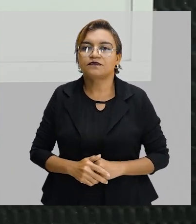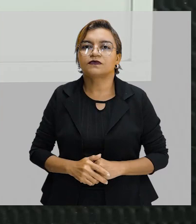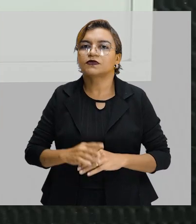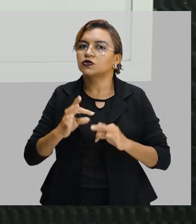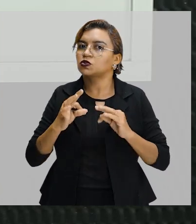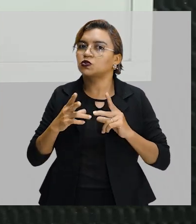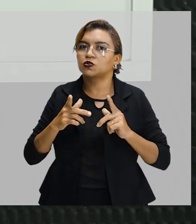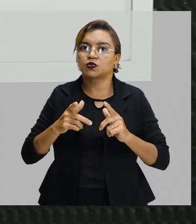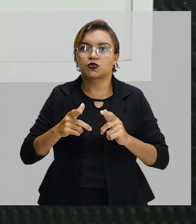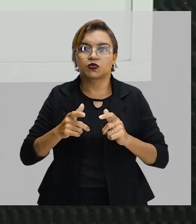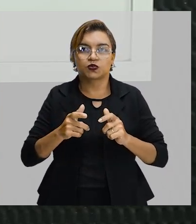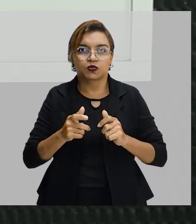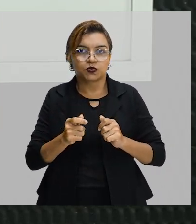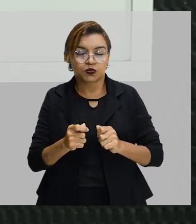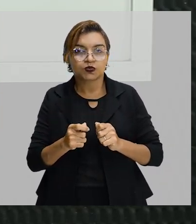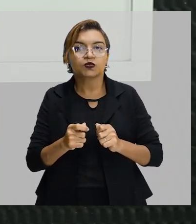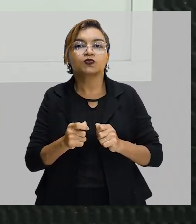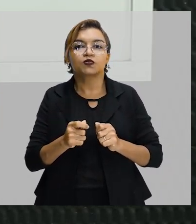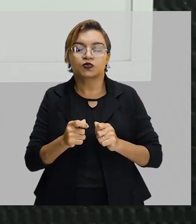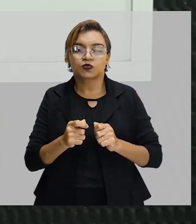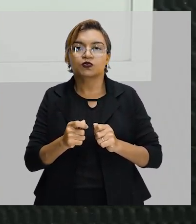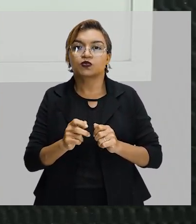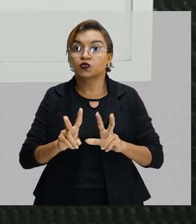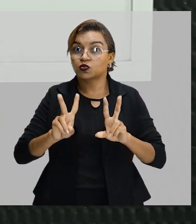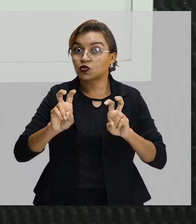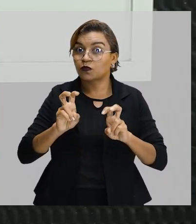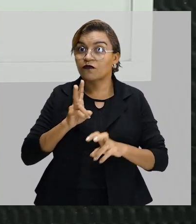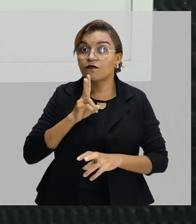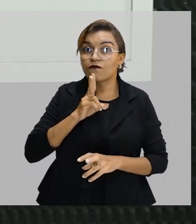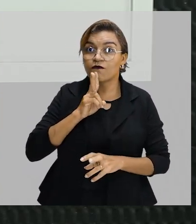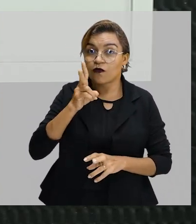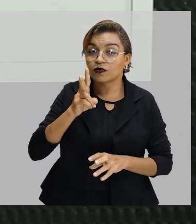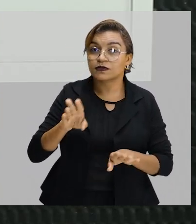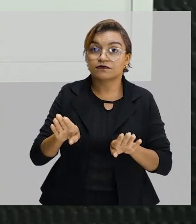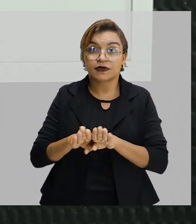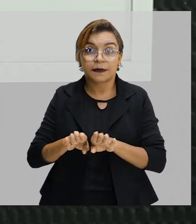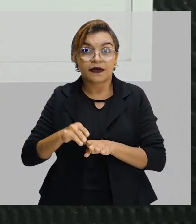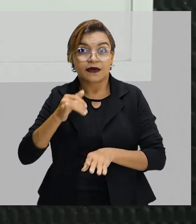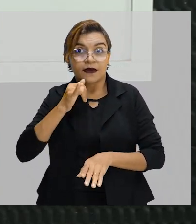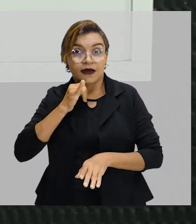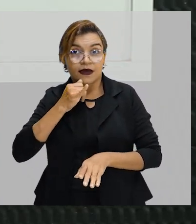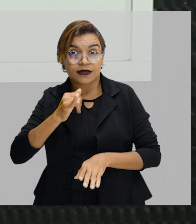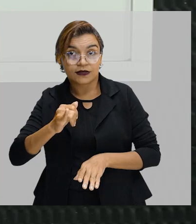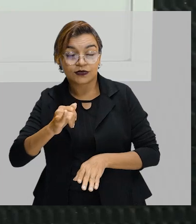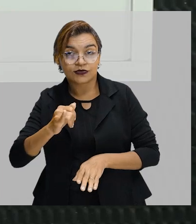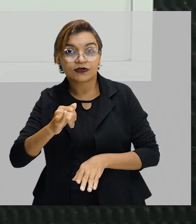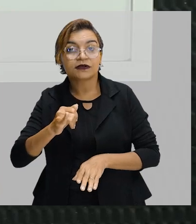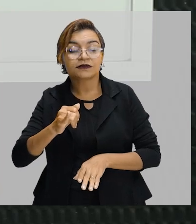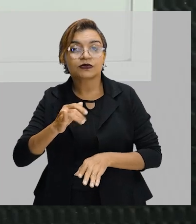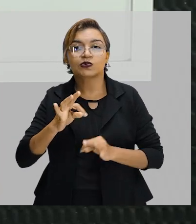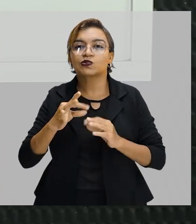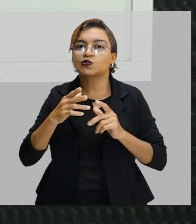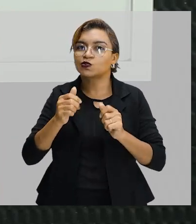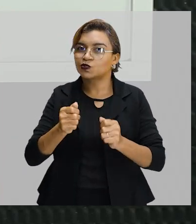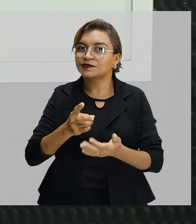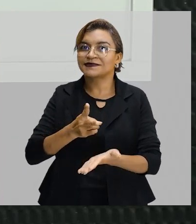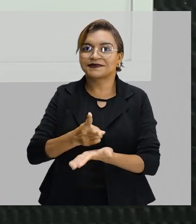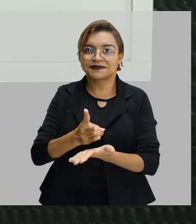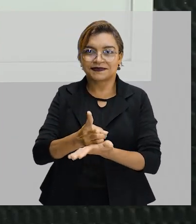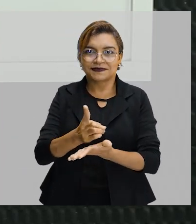Tudo aquilo que está envolvido de força e energia, que nós vamos falar também de energia, tudo ali se